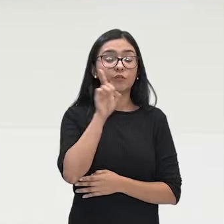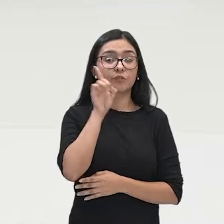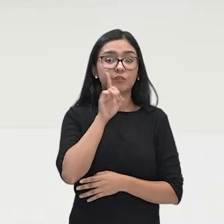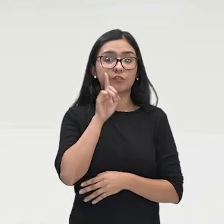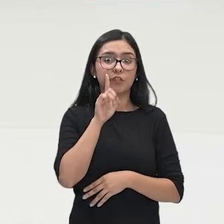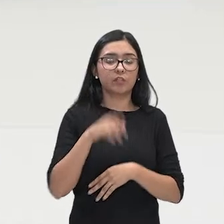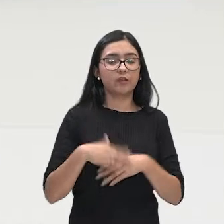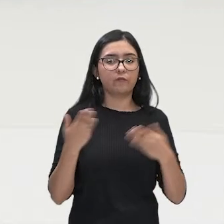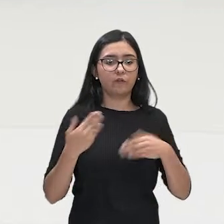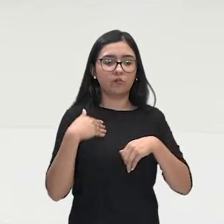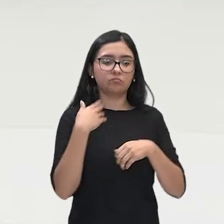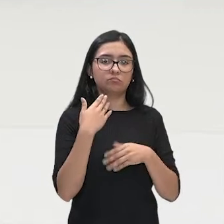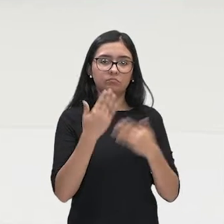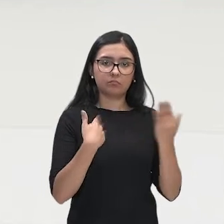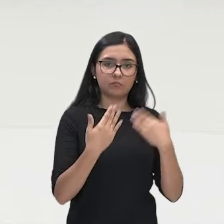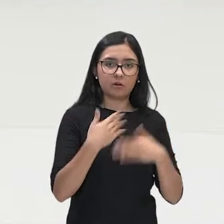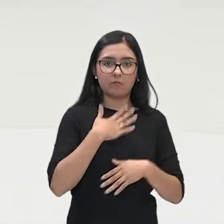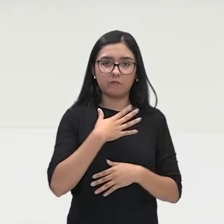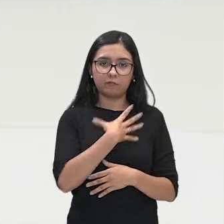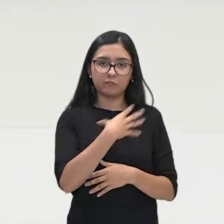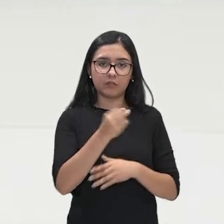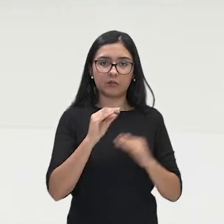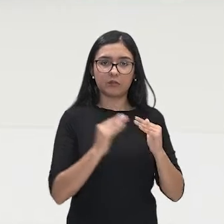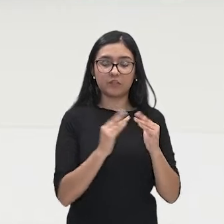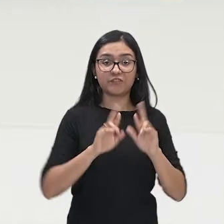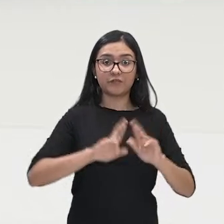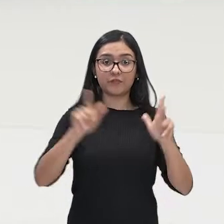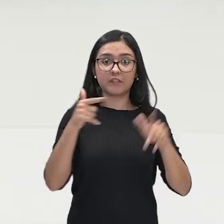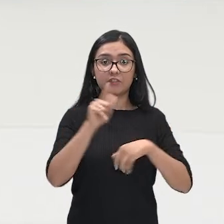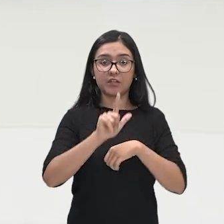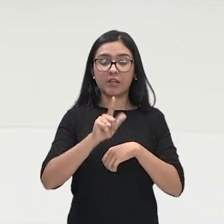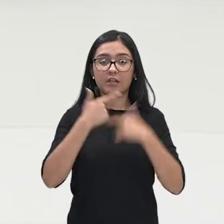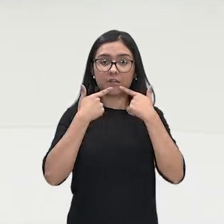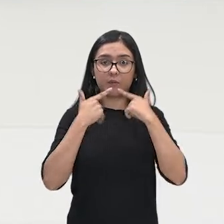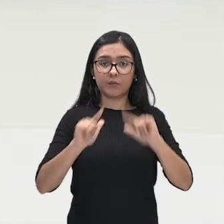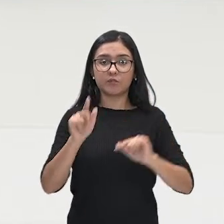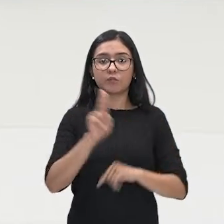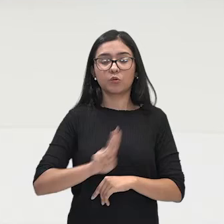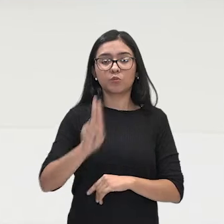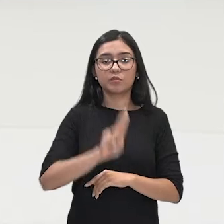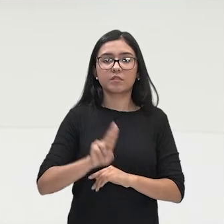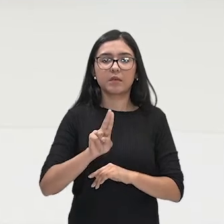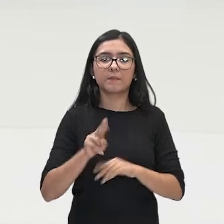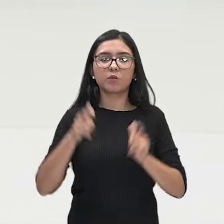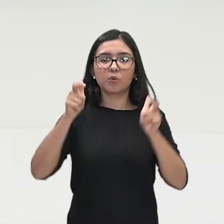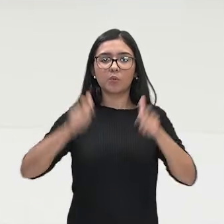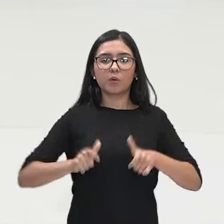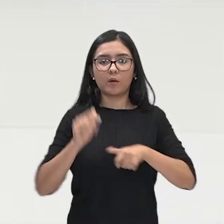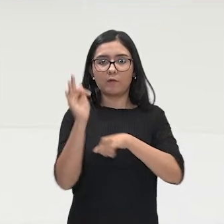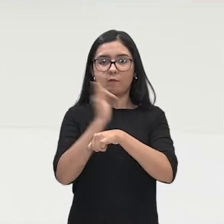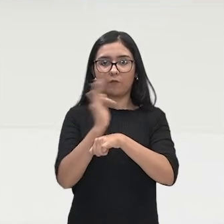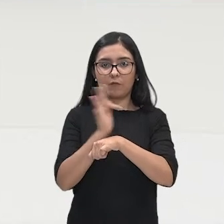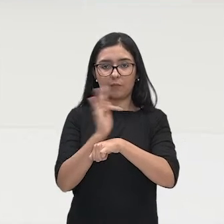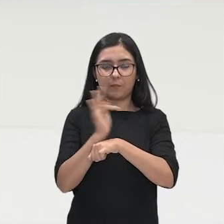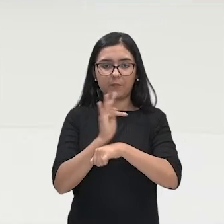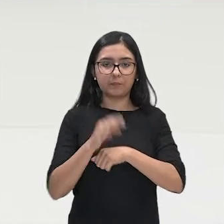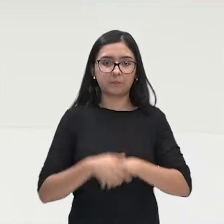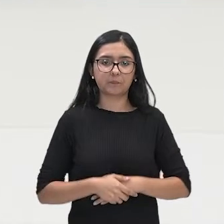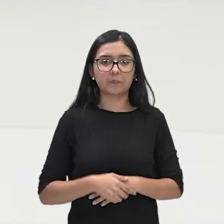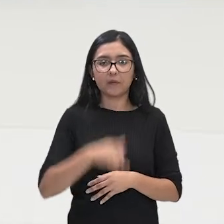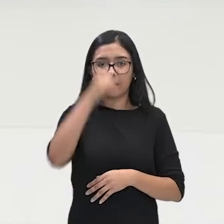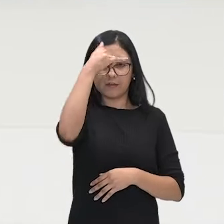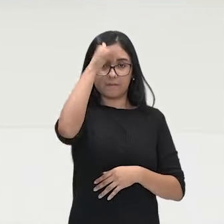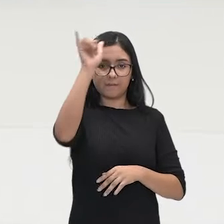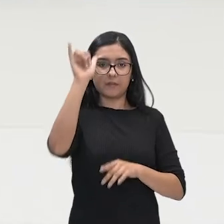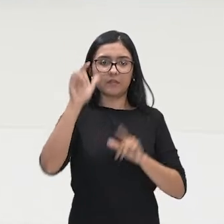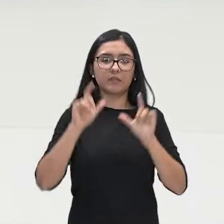filho em casa, que é diferente da linguagem, né, que nós utilizamos em lugares mais formais. Eu vou evitar usar